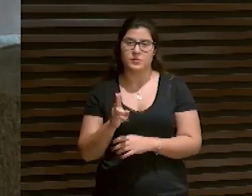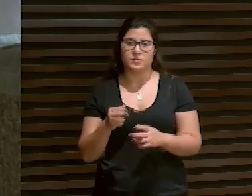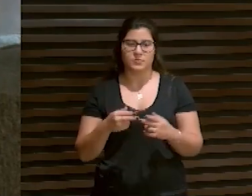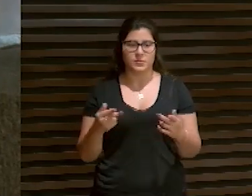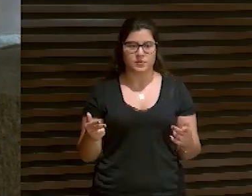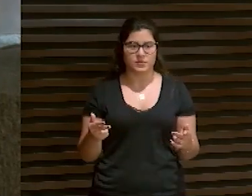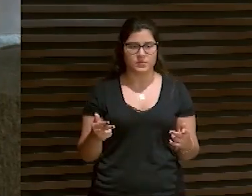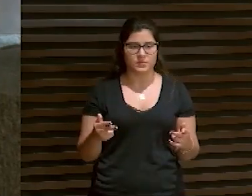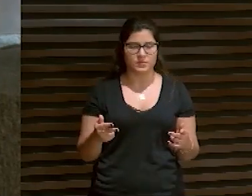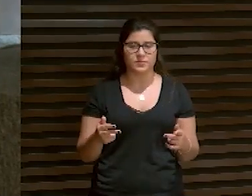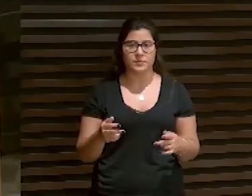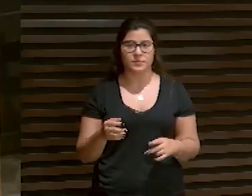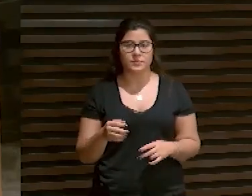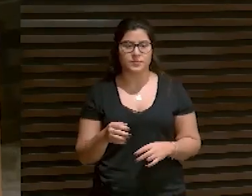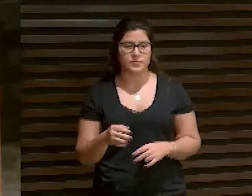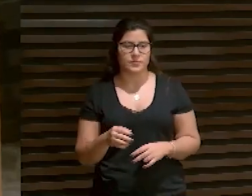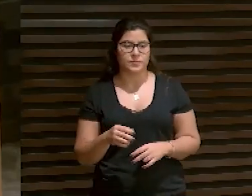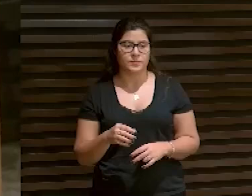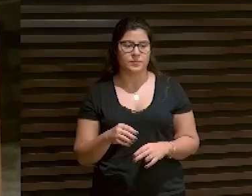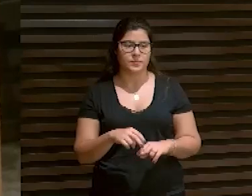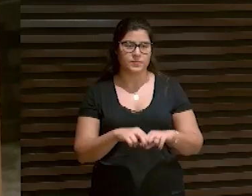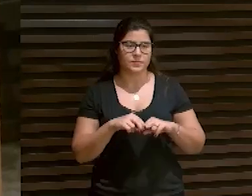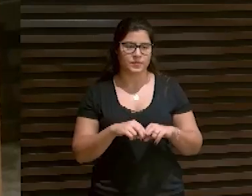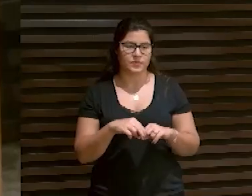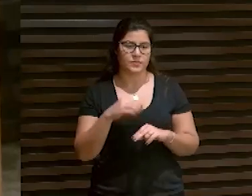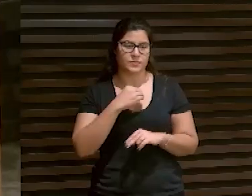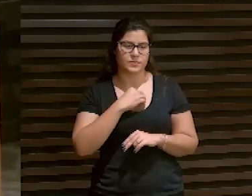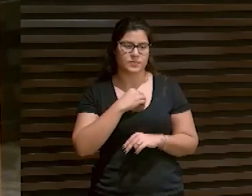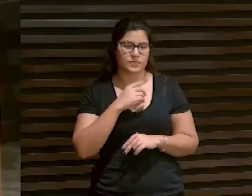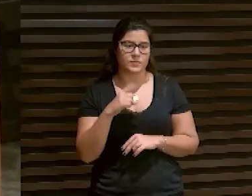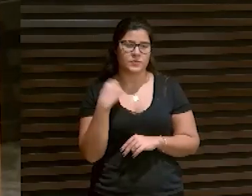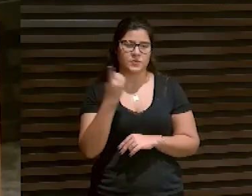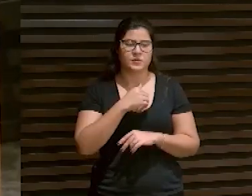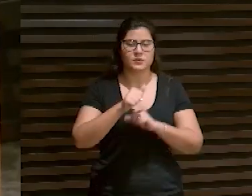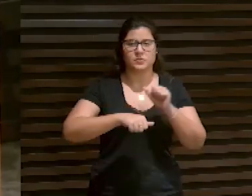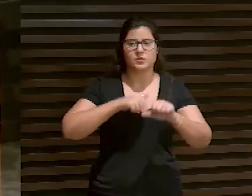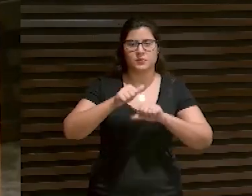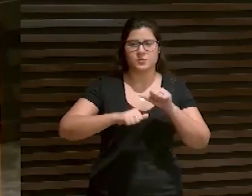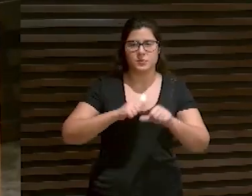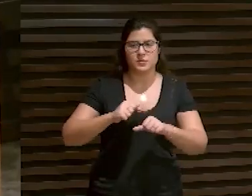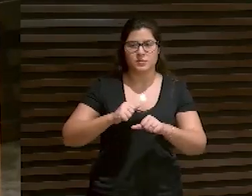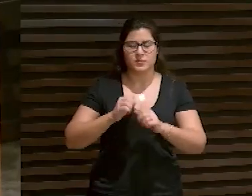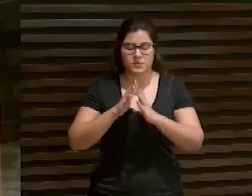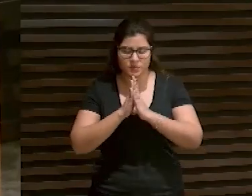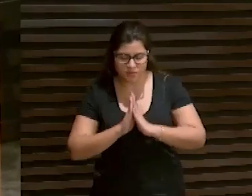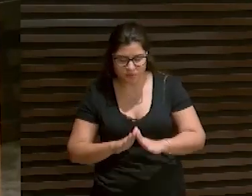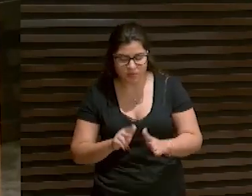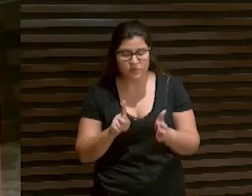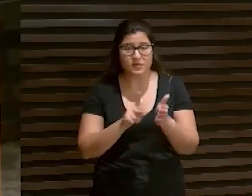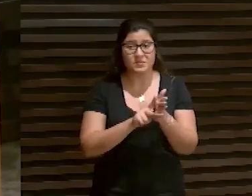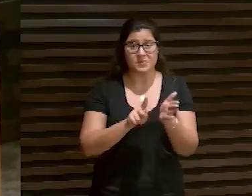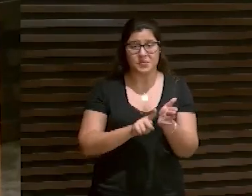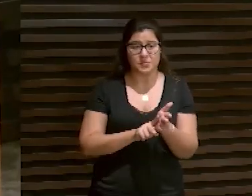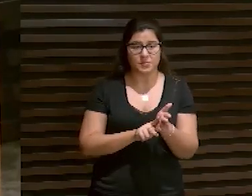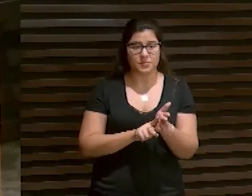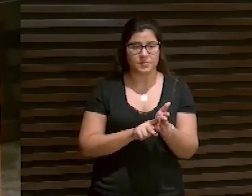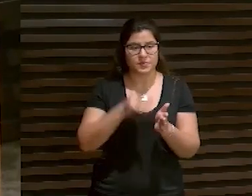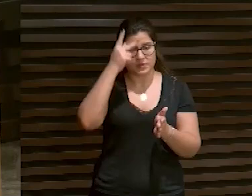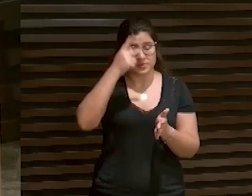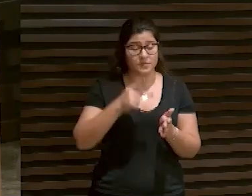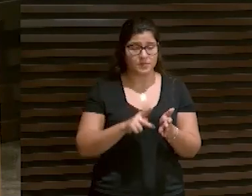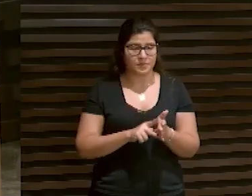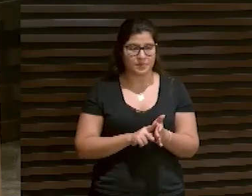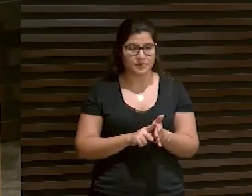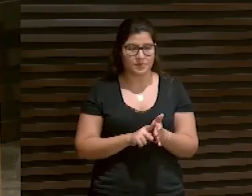do pecado, muitas vezes trocamos essa ordem. Amamos muito mais, adoramos a nós, adoramos ao outro, mas não adoramos a